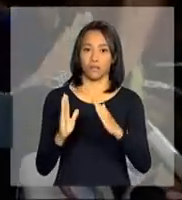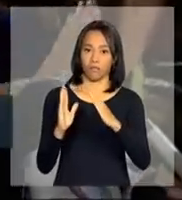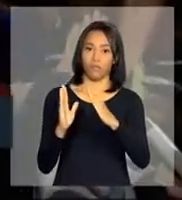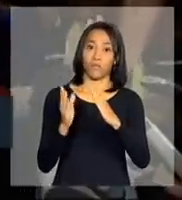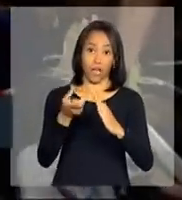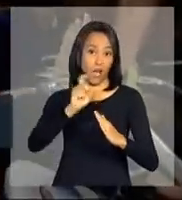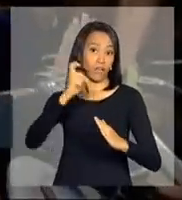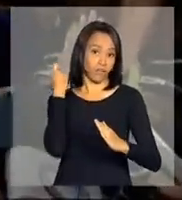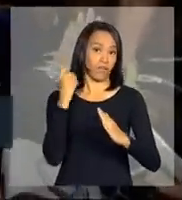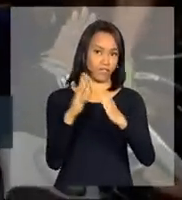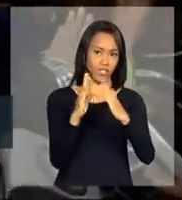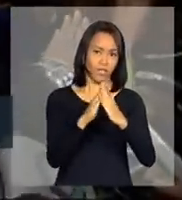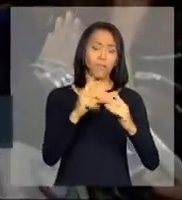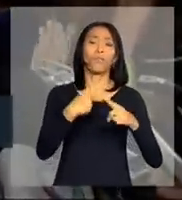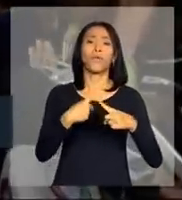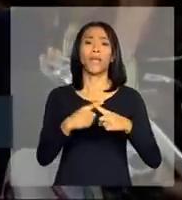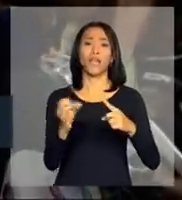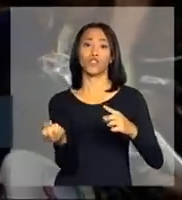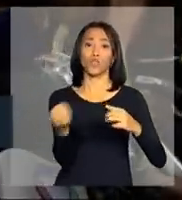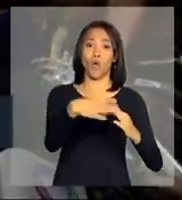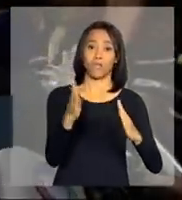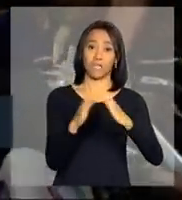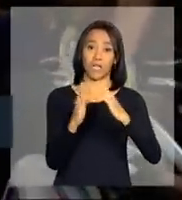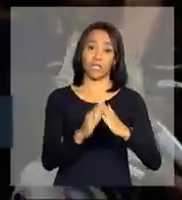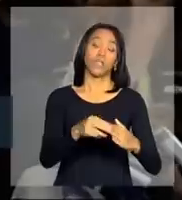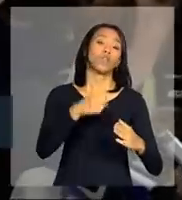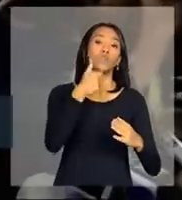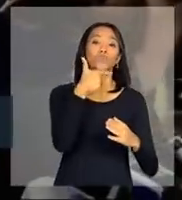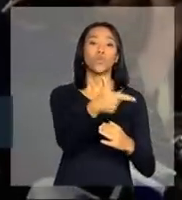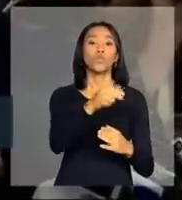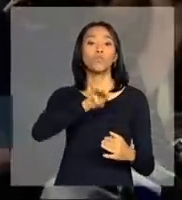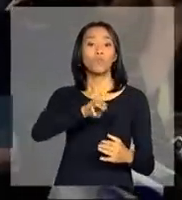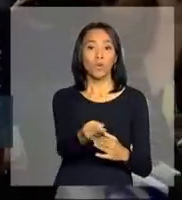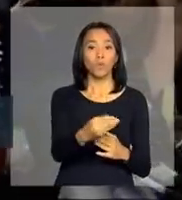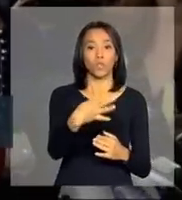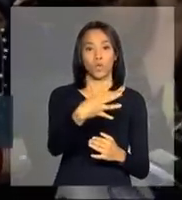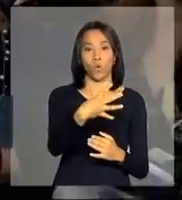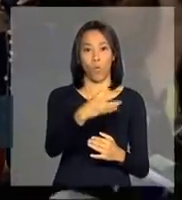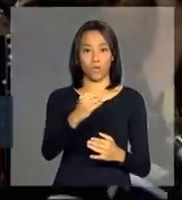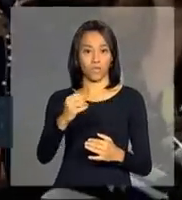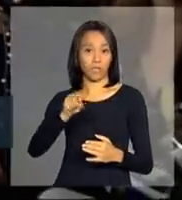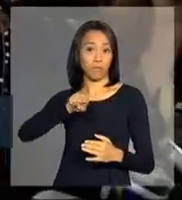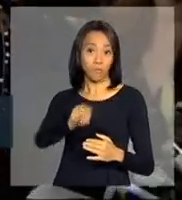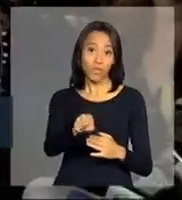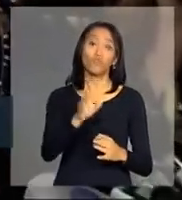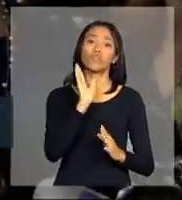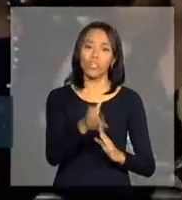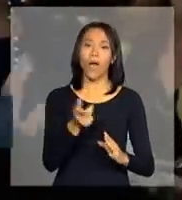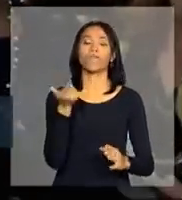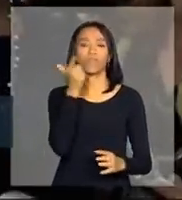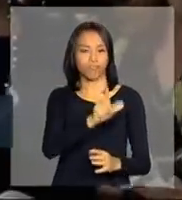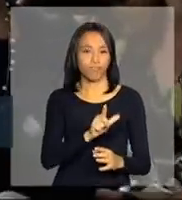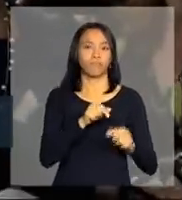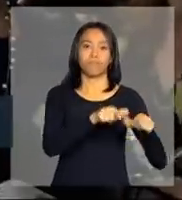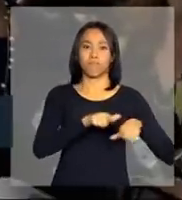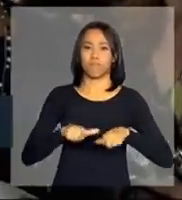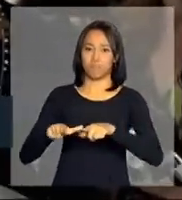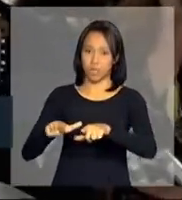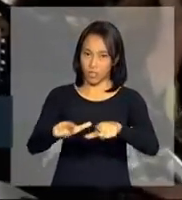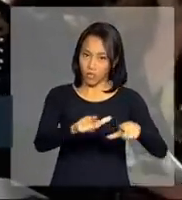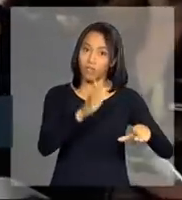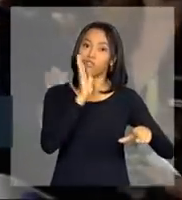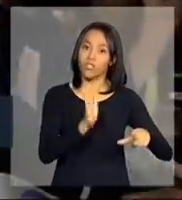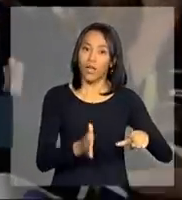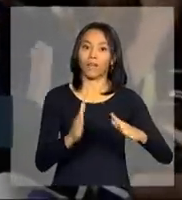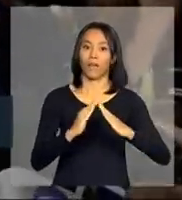Para as antigas, porque as novas, os 2 milhões e 400 mil, todos, já saíram com piso. Quem não saiu